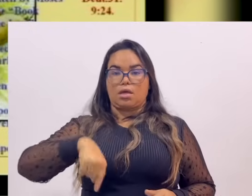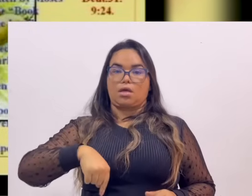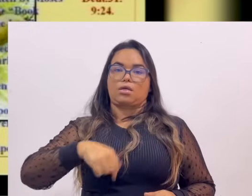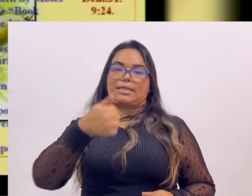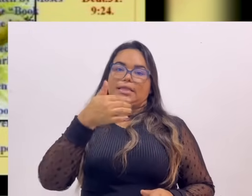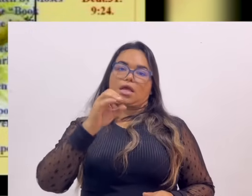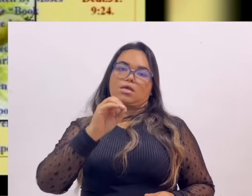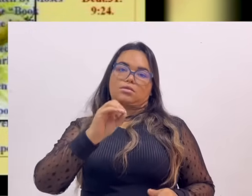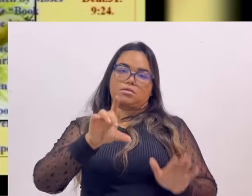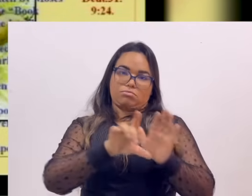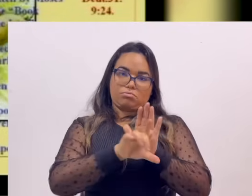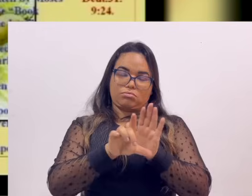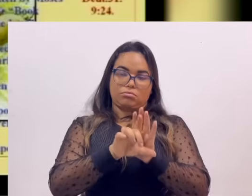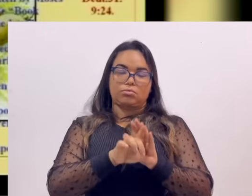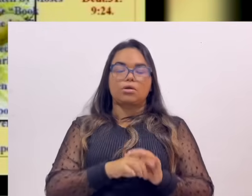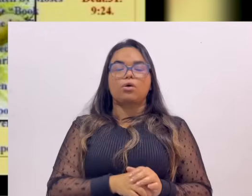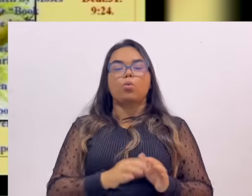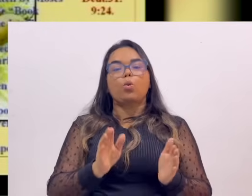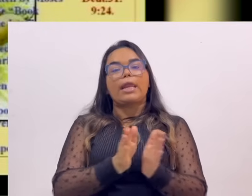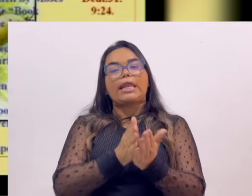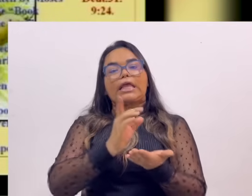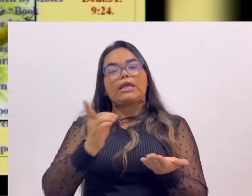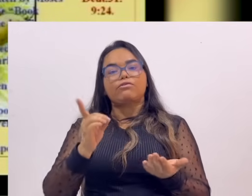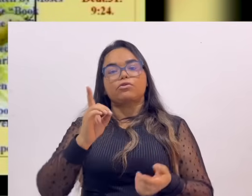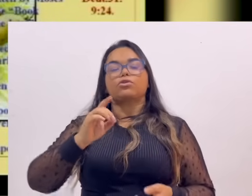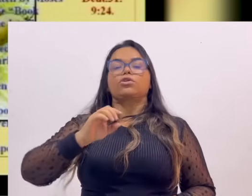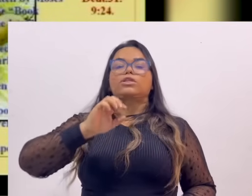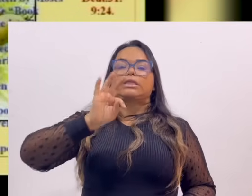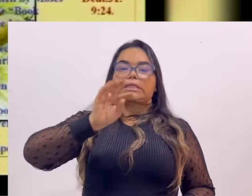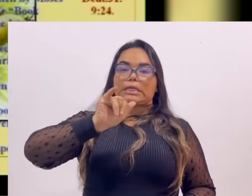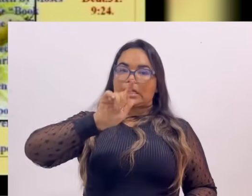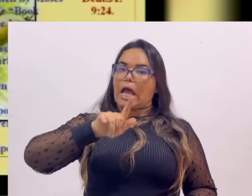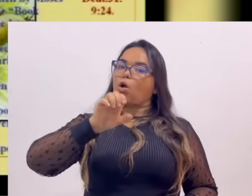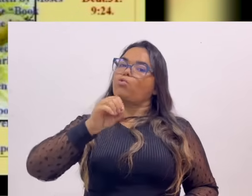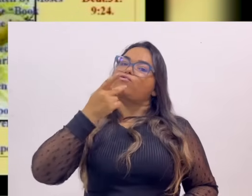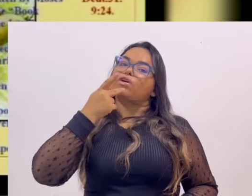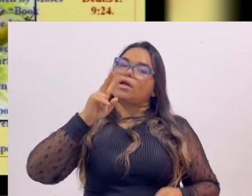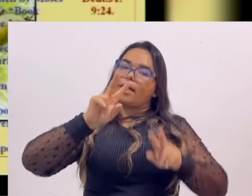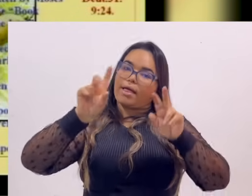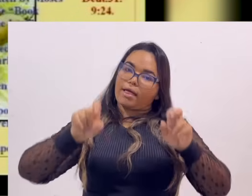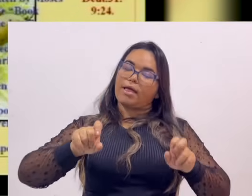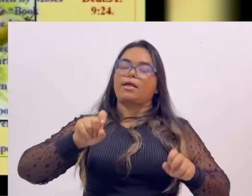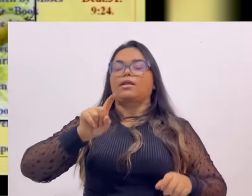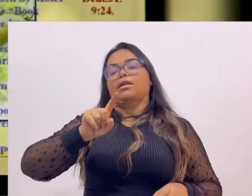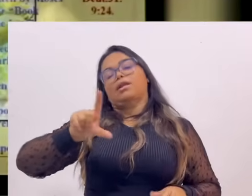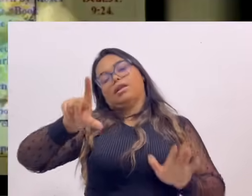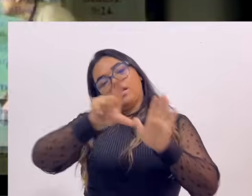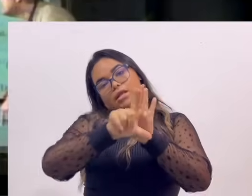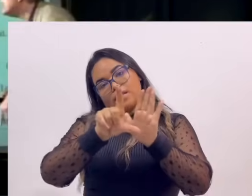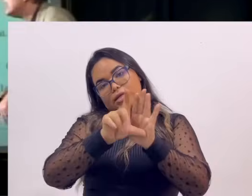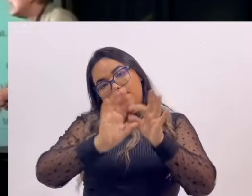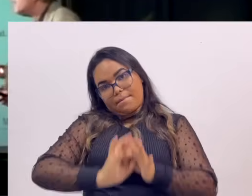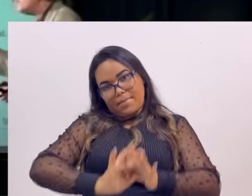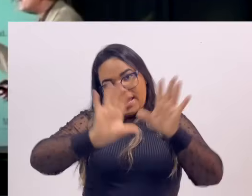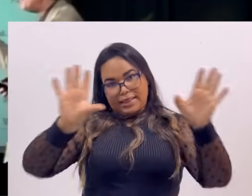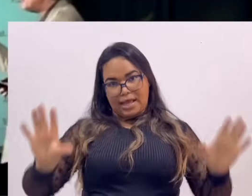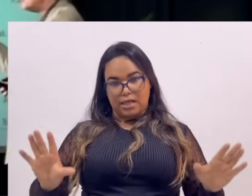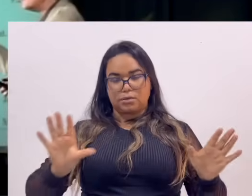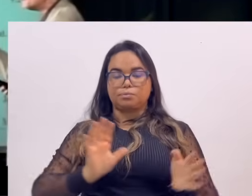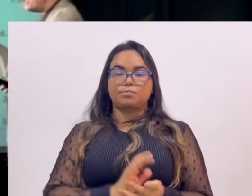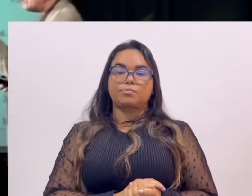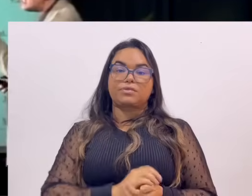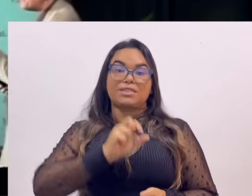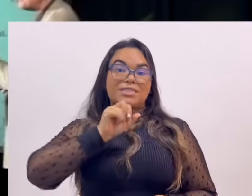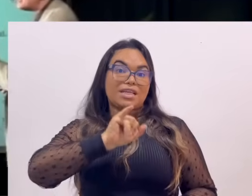são chamados de lei real. São chamados de lei da liberdade. Não a lei da escravidão. Vou lhes